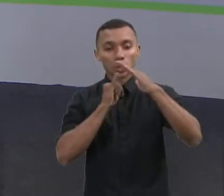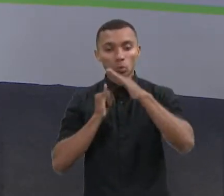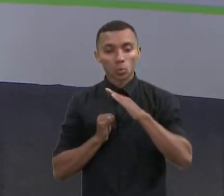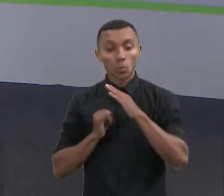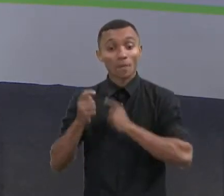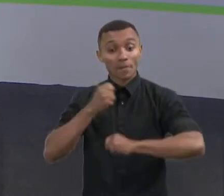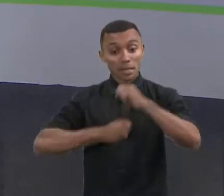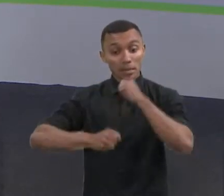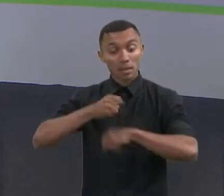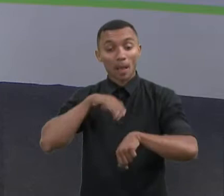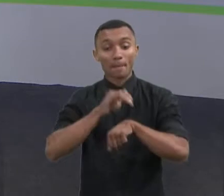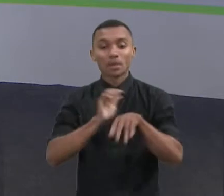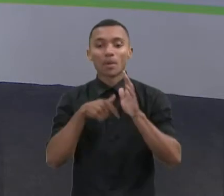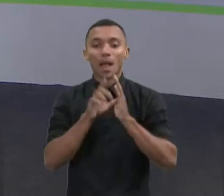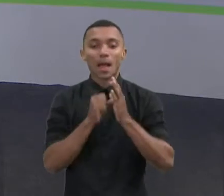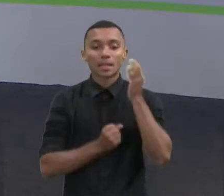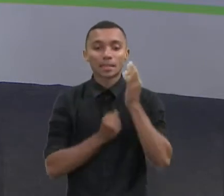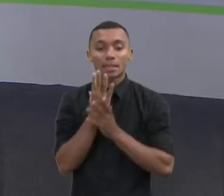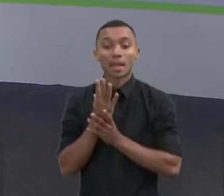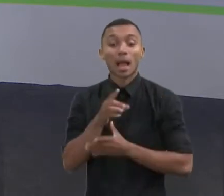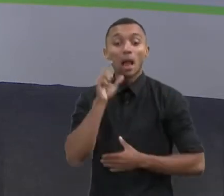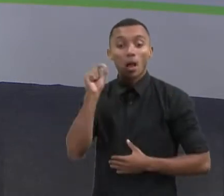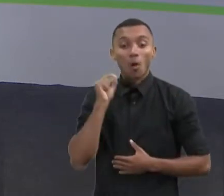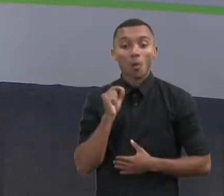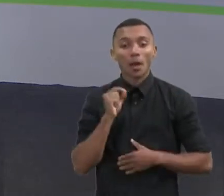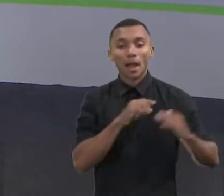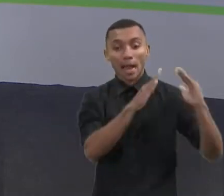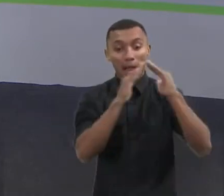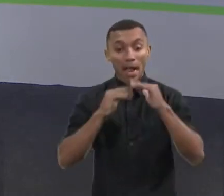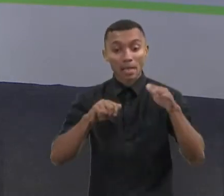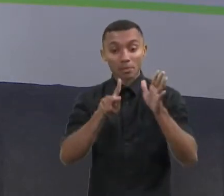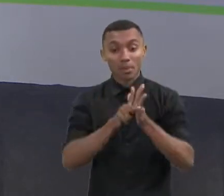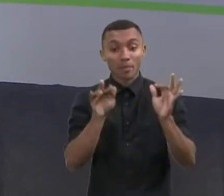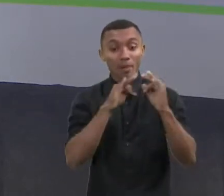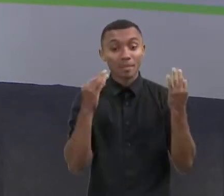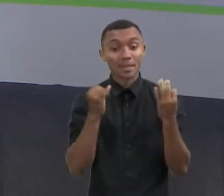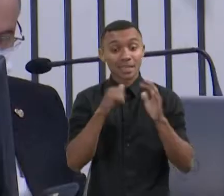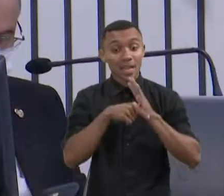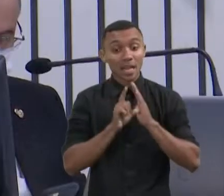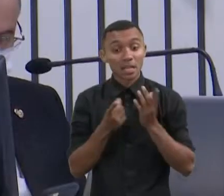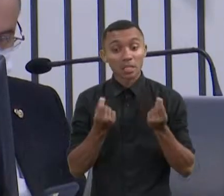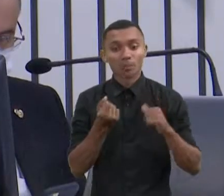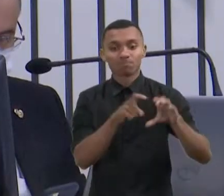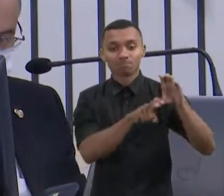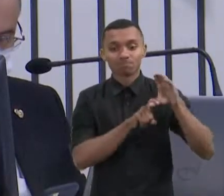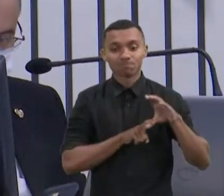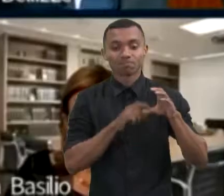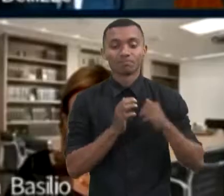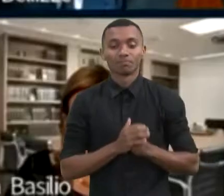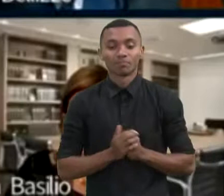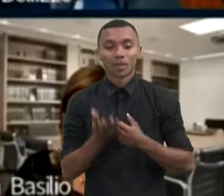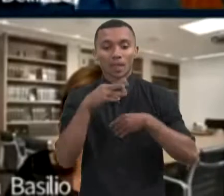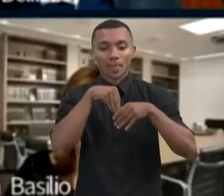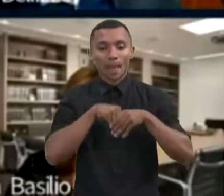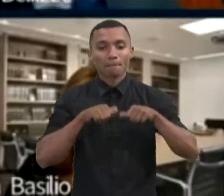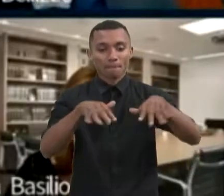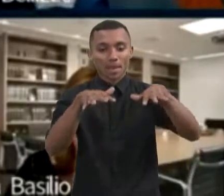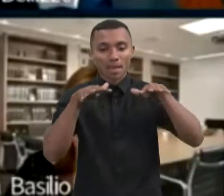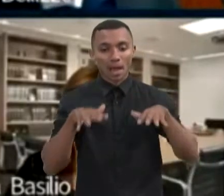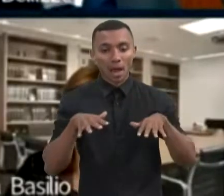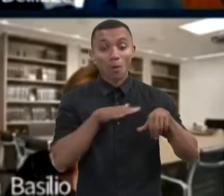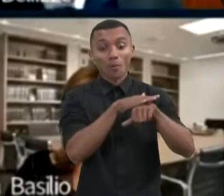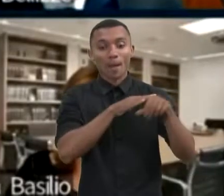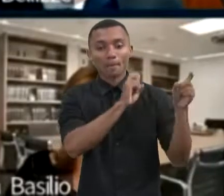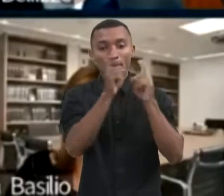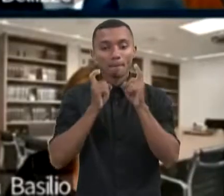financeiras executem o único imóvel de famílias em caso de endividamento. Repercute no plenário 13 de maio a decisão